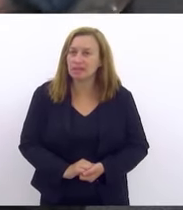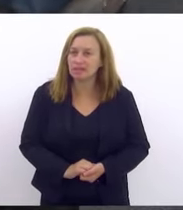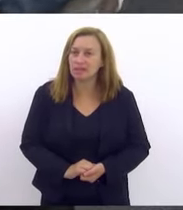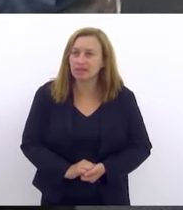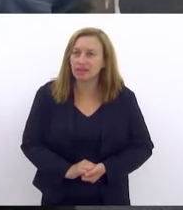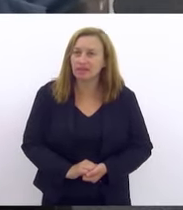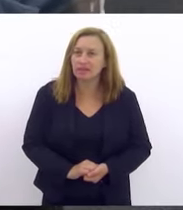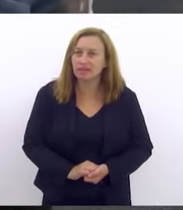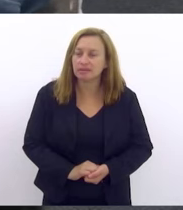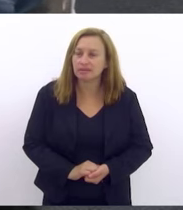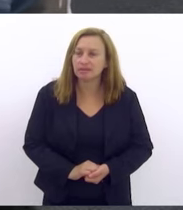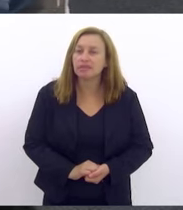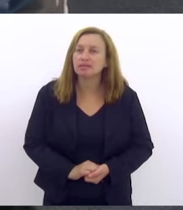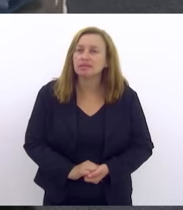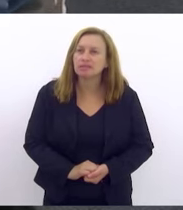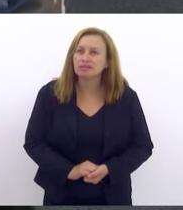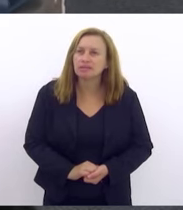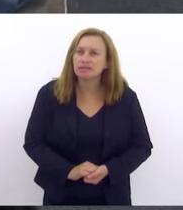memória, no